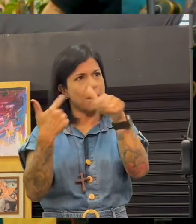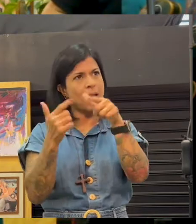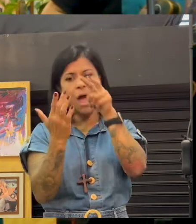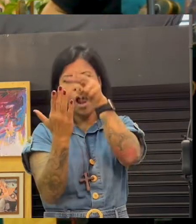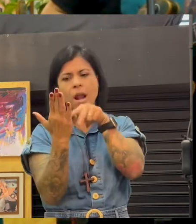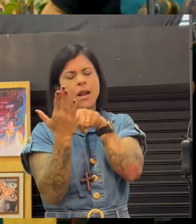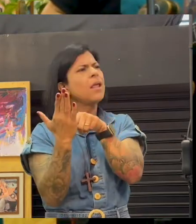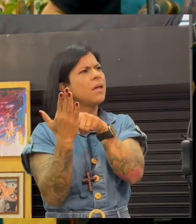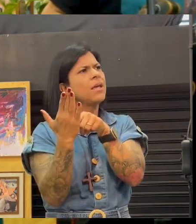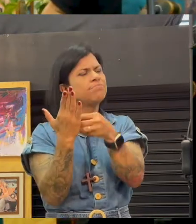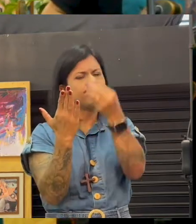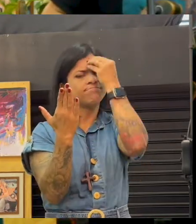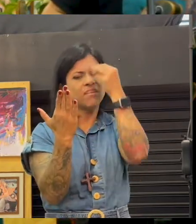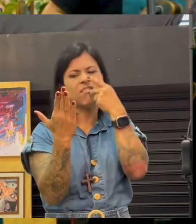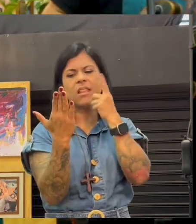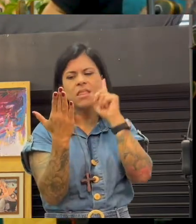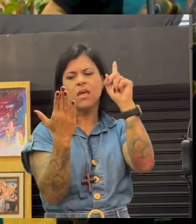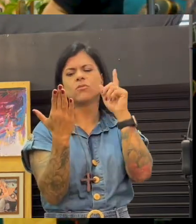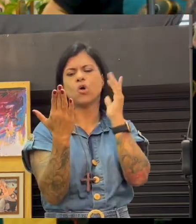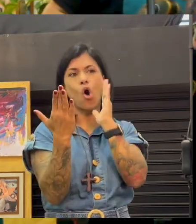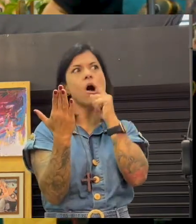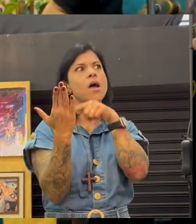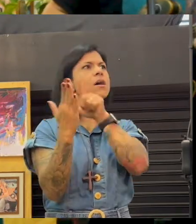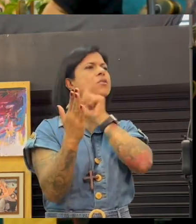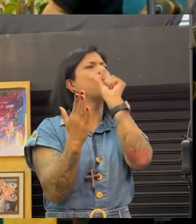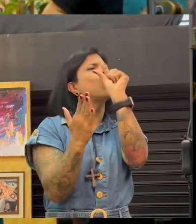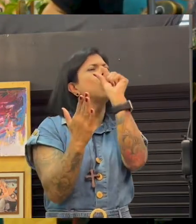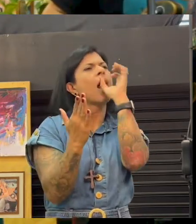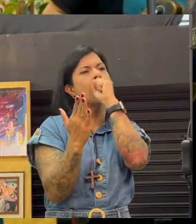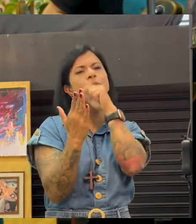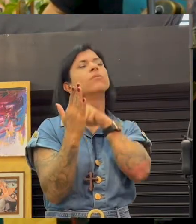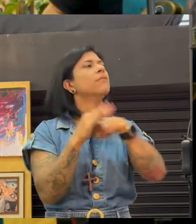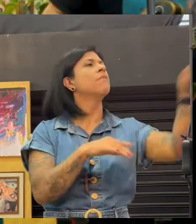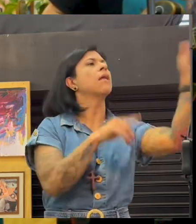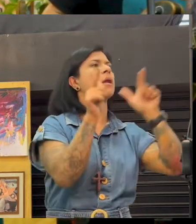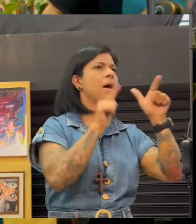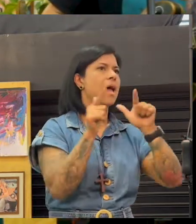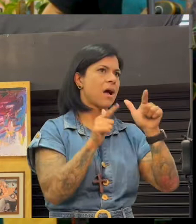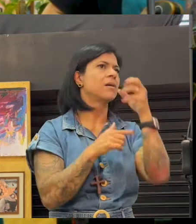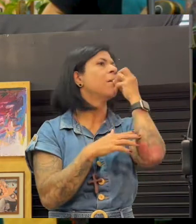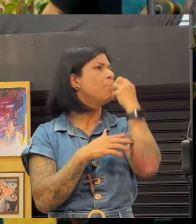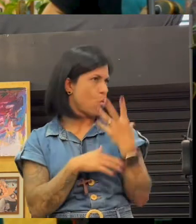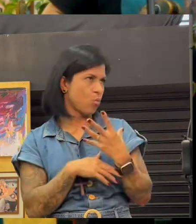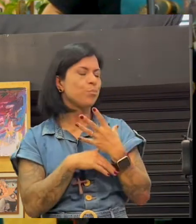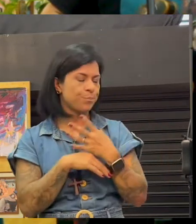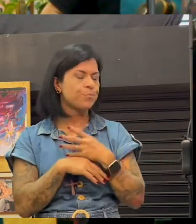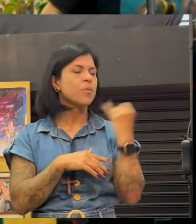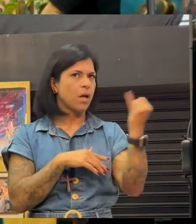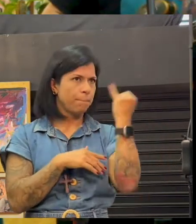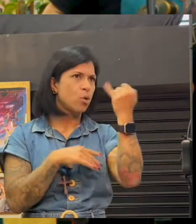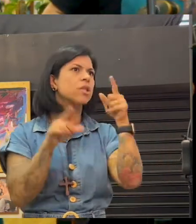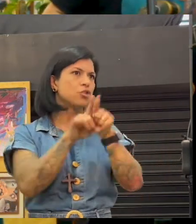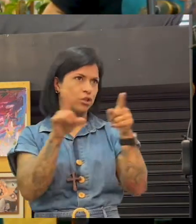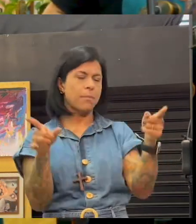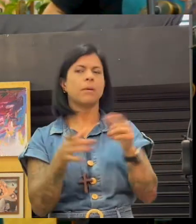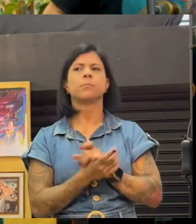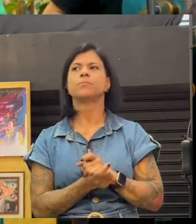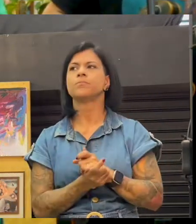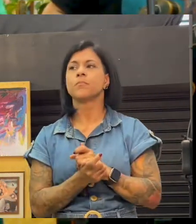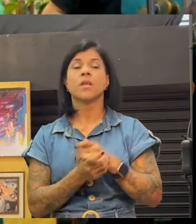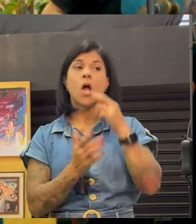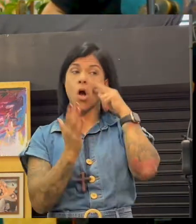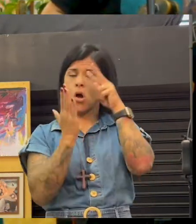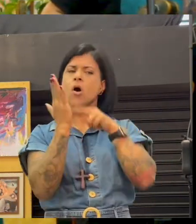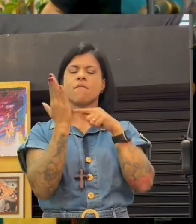você puder fazer essa oração, eu tenho certeza que você vai se lembrar quem é o Senhor do seu trabalho e qual é o seu chamado ali. Presta atenção